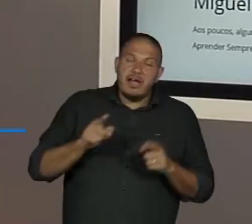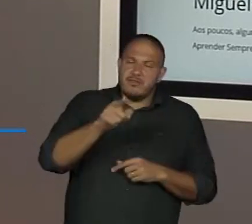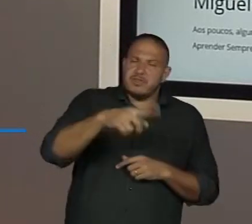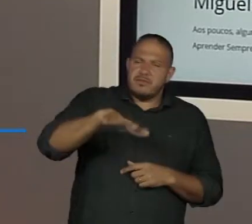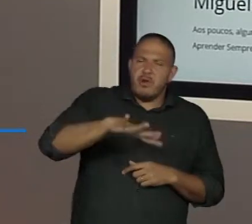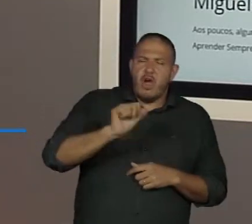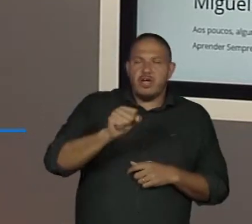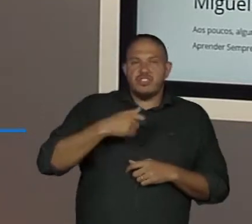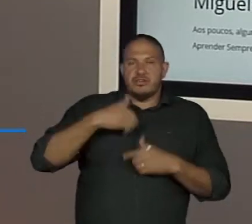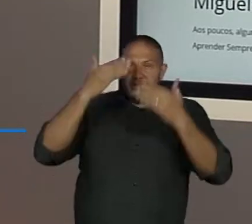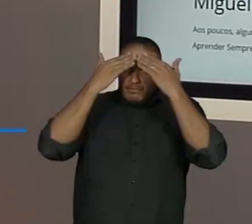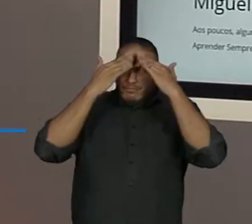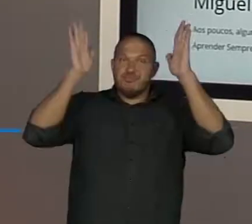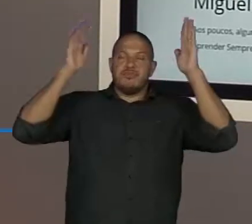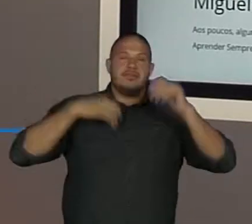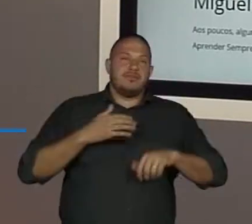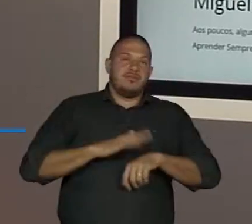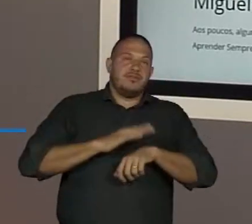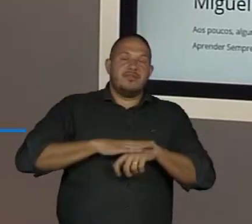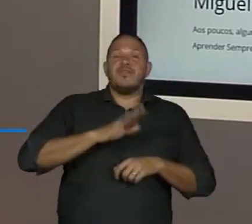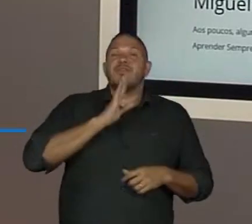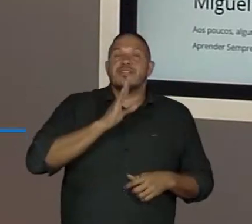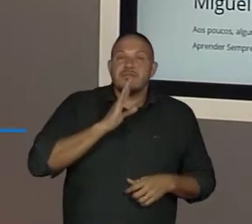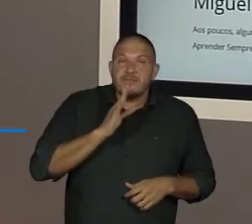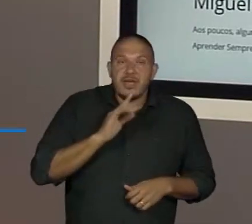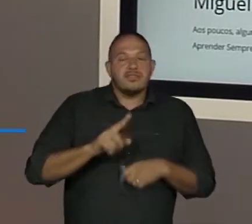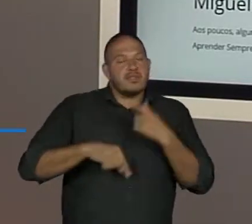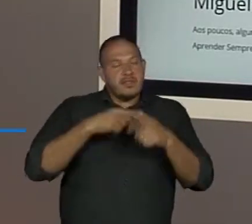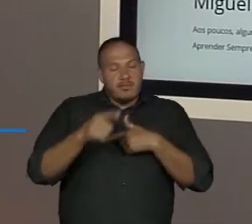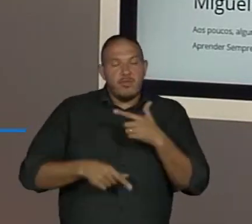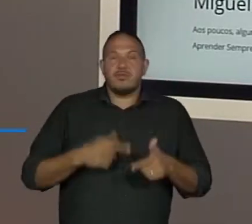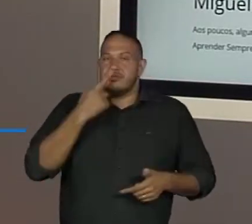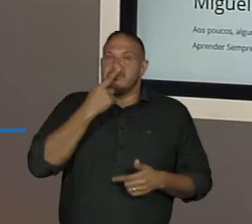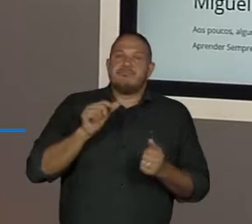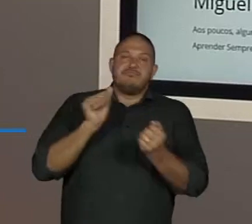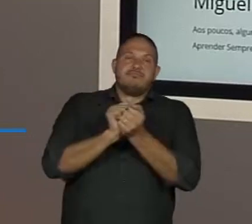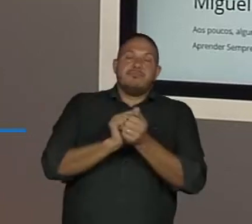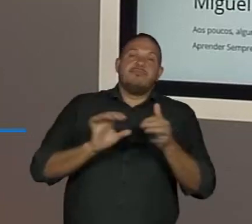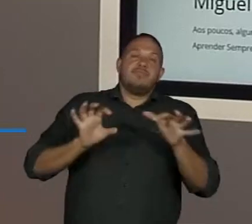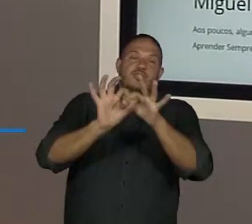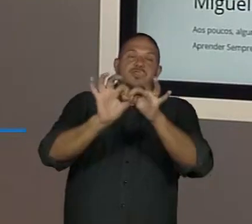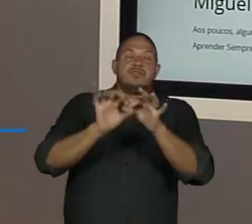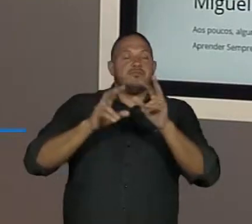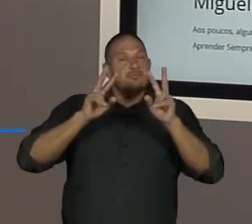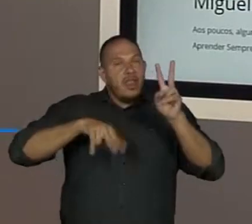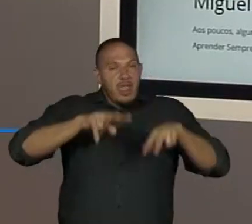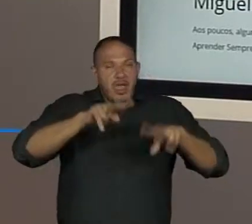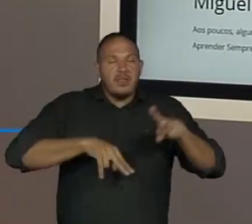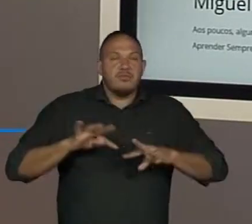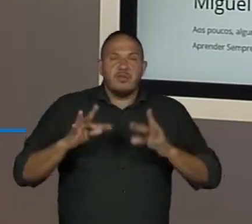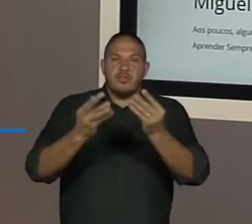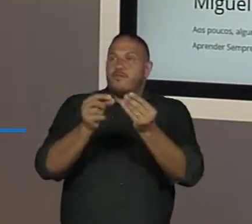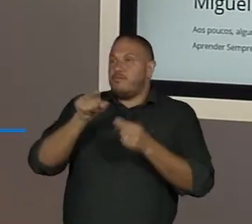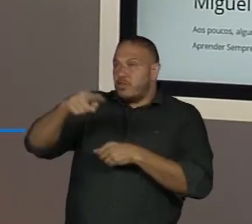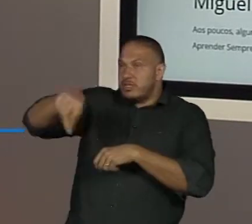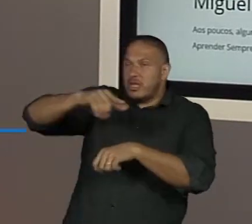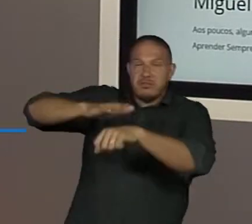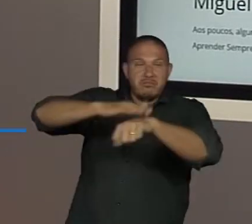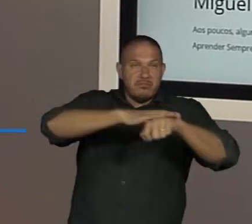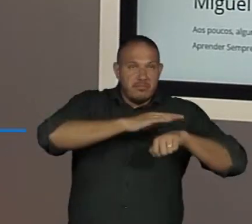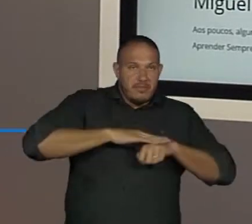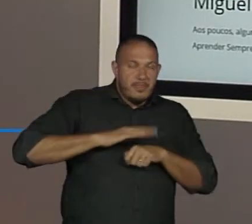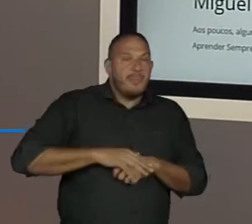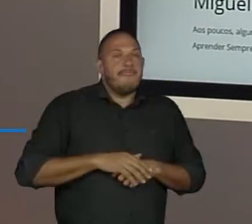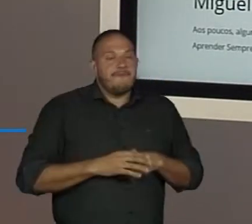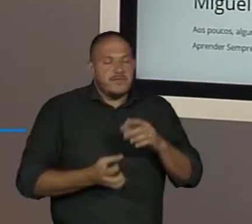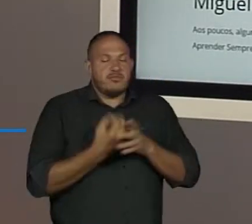o conhecimento. Então, vocês também façam uma relação das últimas notícias que vocês andaram lendo para vocês fazerem o Jornal Mural na casa de vocês